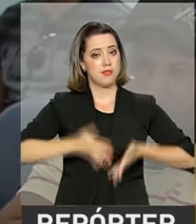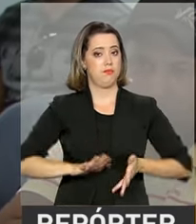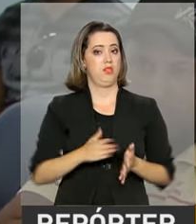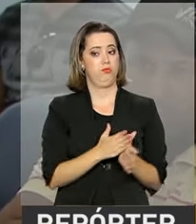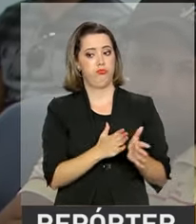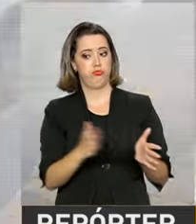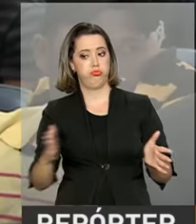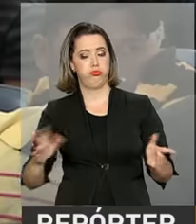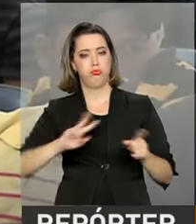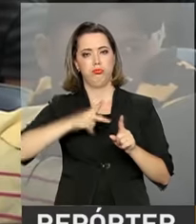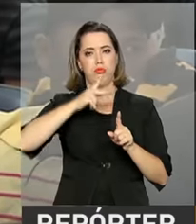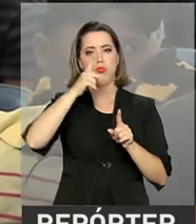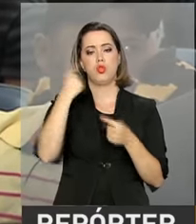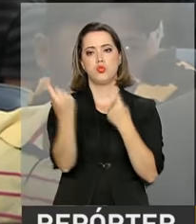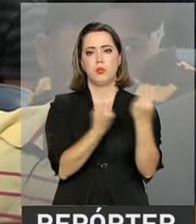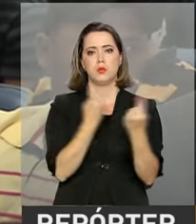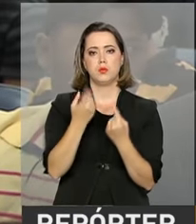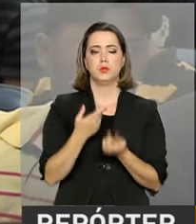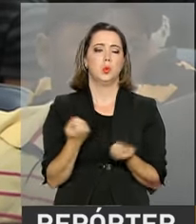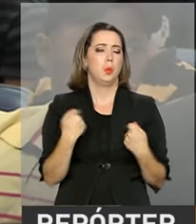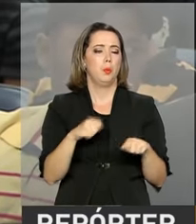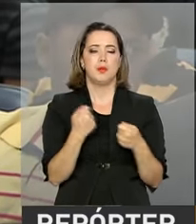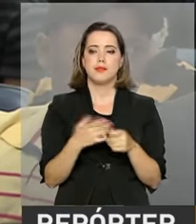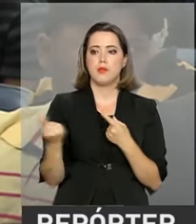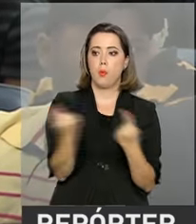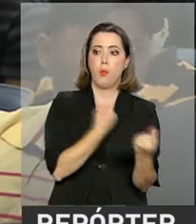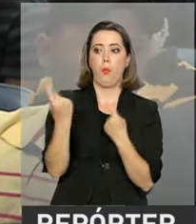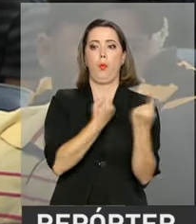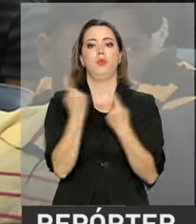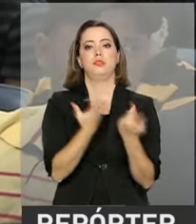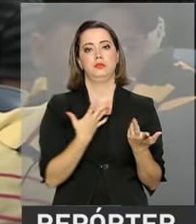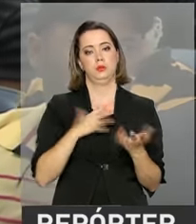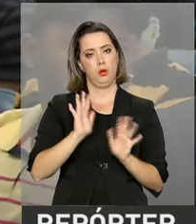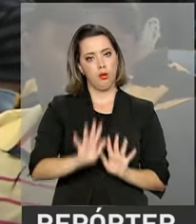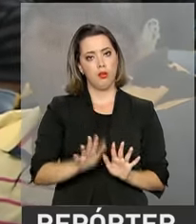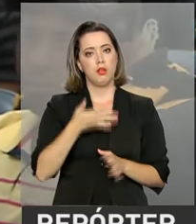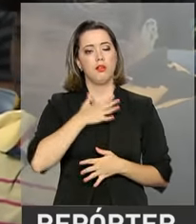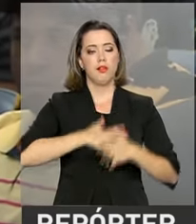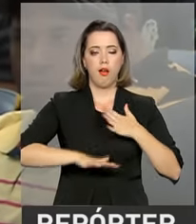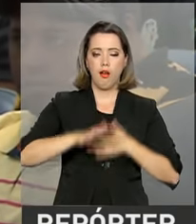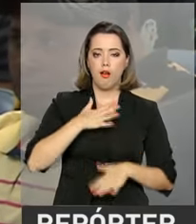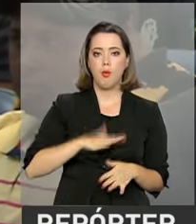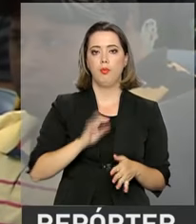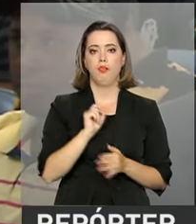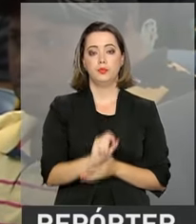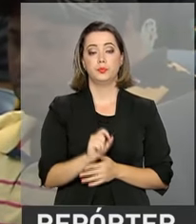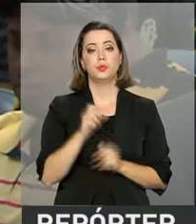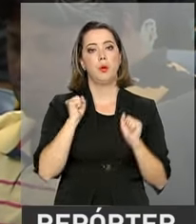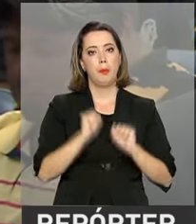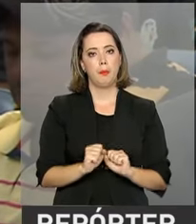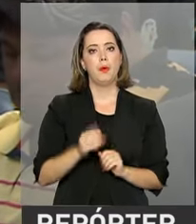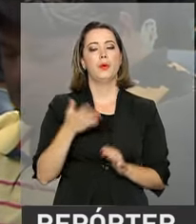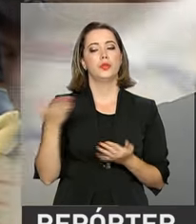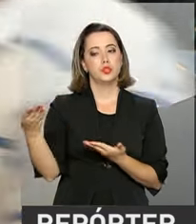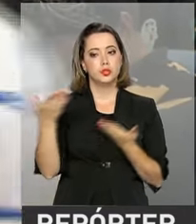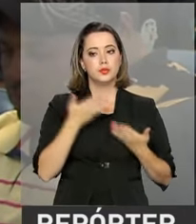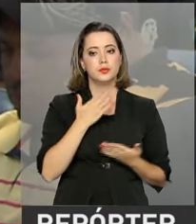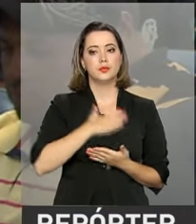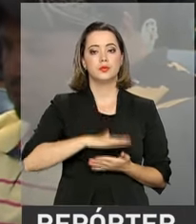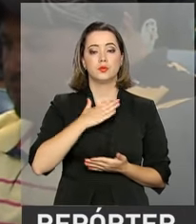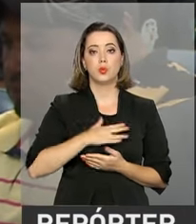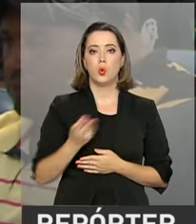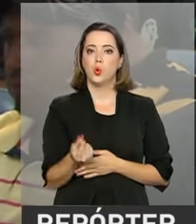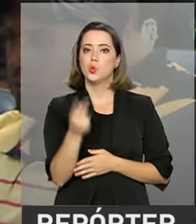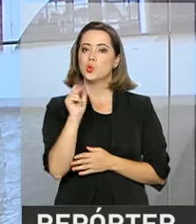casa preparada então não precisa ficar agitado esperado pode viver tranqüilidade